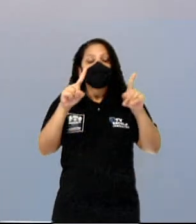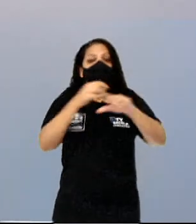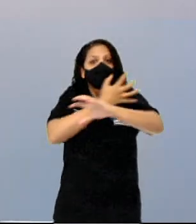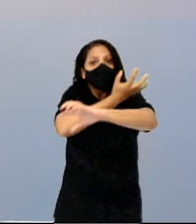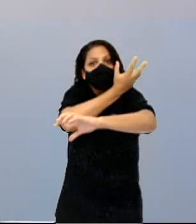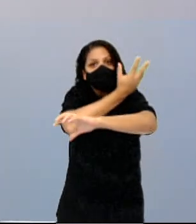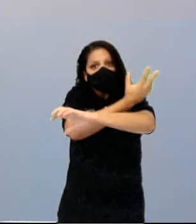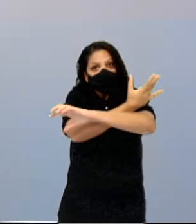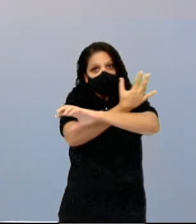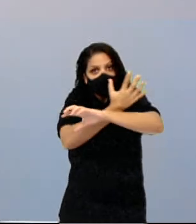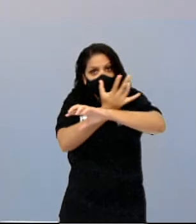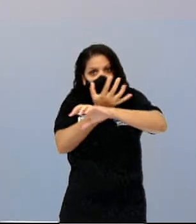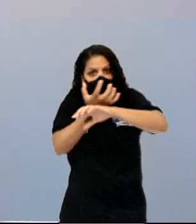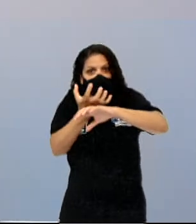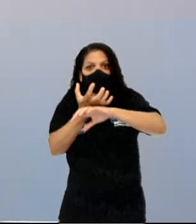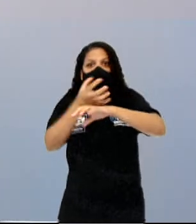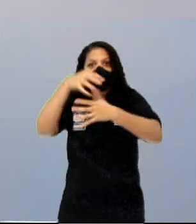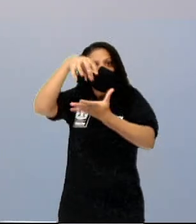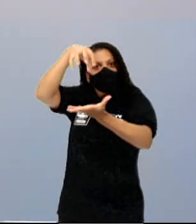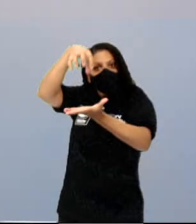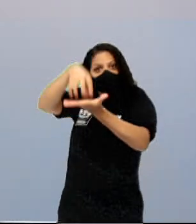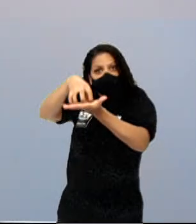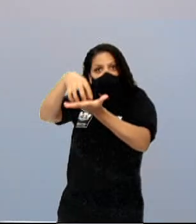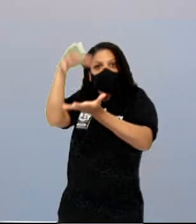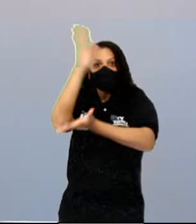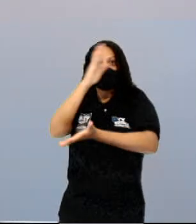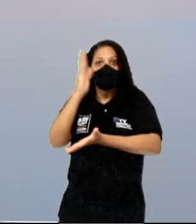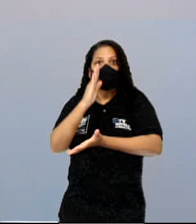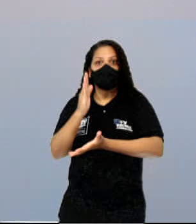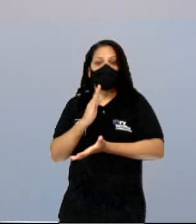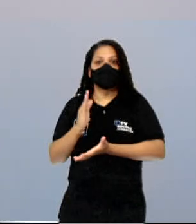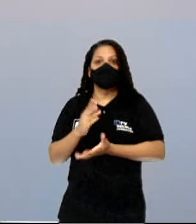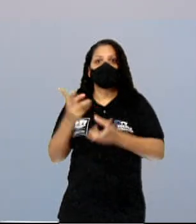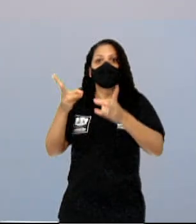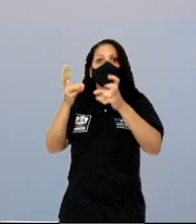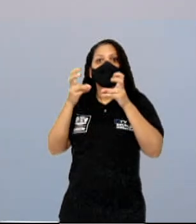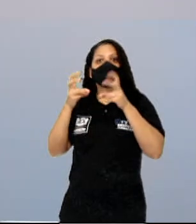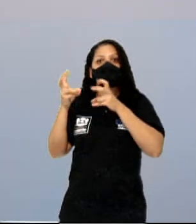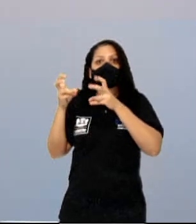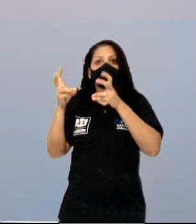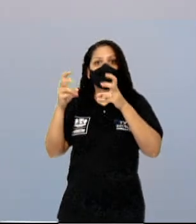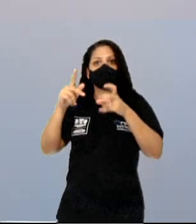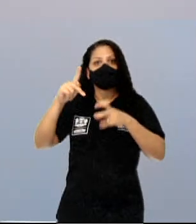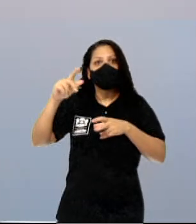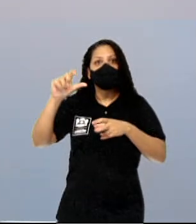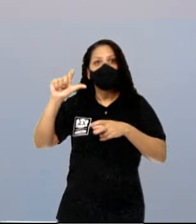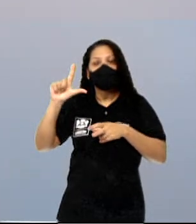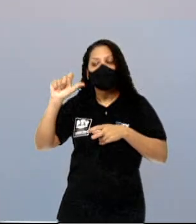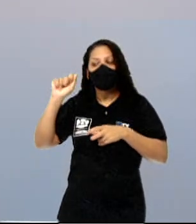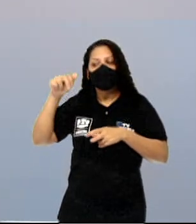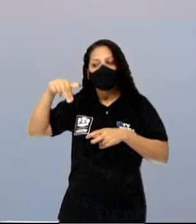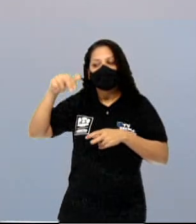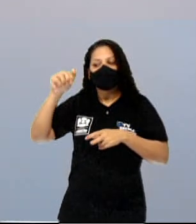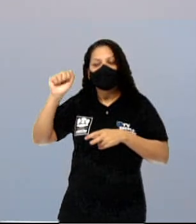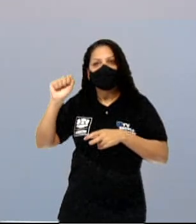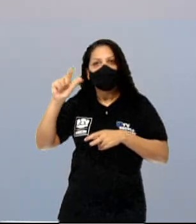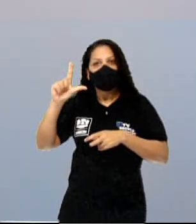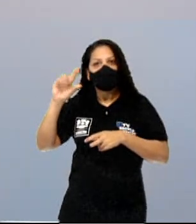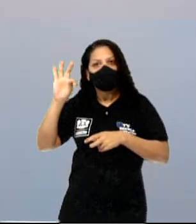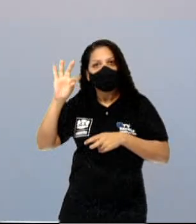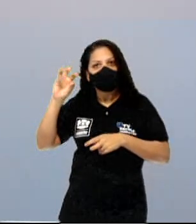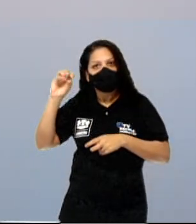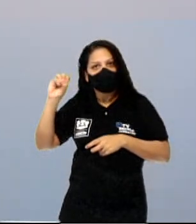do centro do Brasil, onde aparecem aqueles chamados planaltos centrais. É um tipo de planalto que lembra